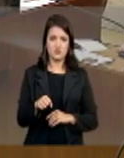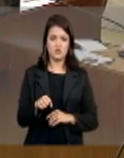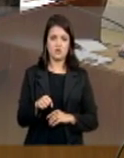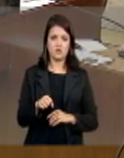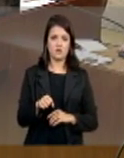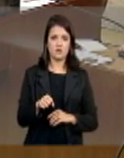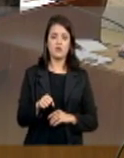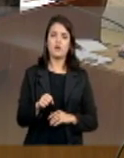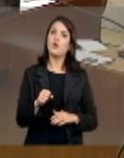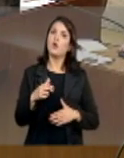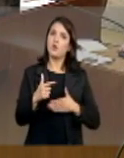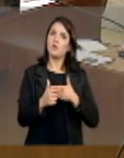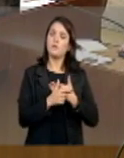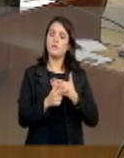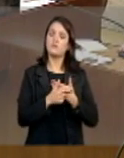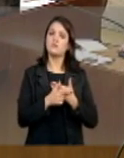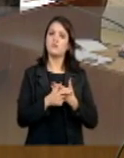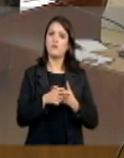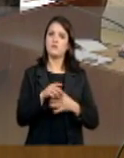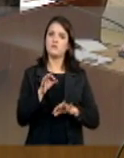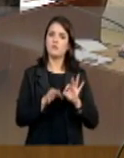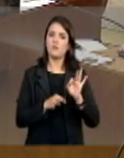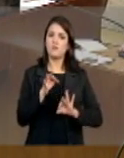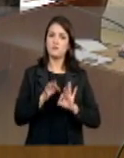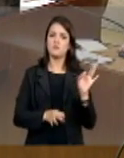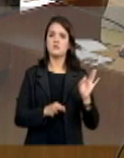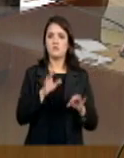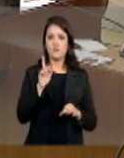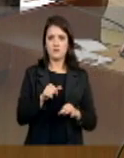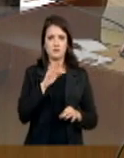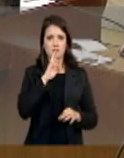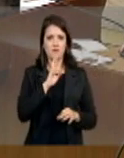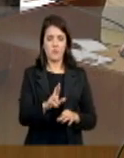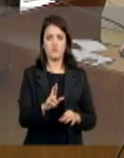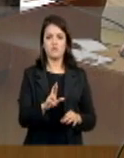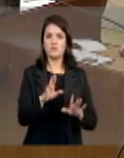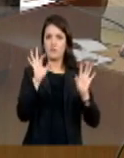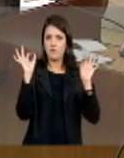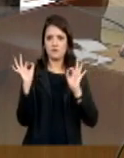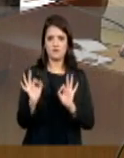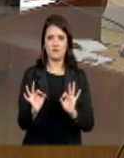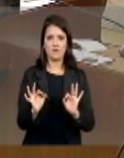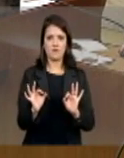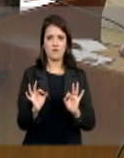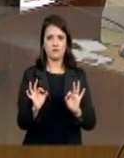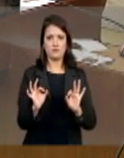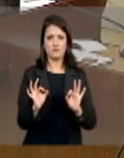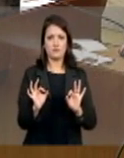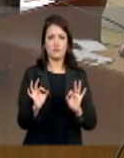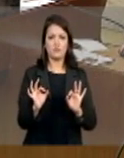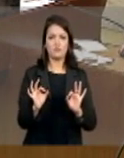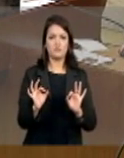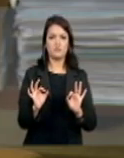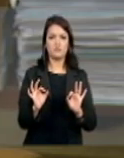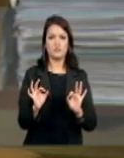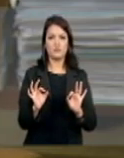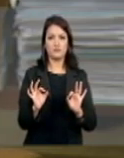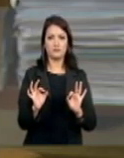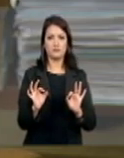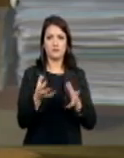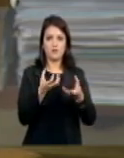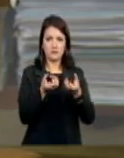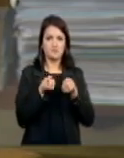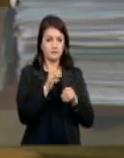dever jurídico do poder público e qualifica-se como resposta legítima do estado a notícia crimes a